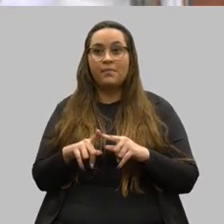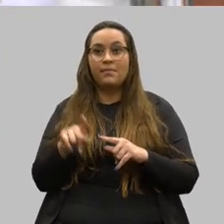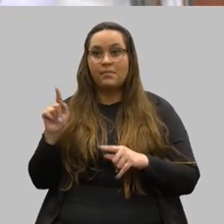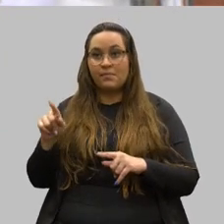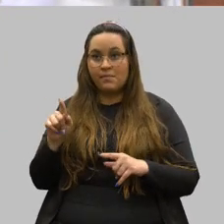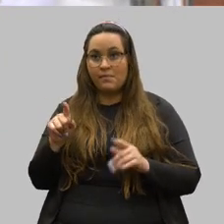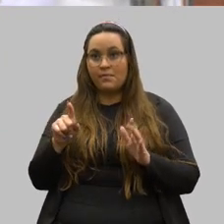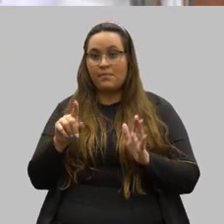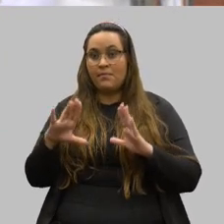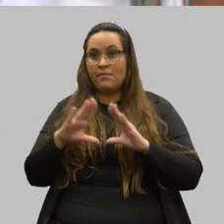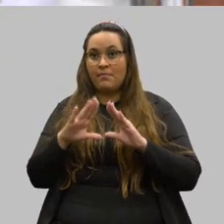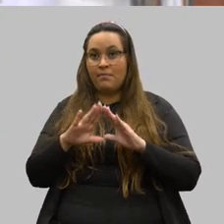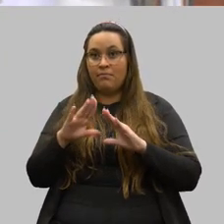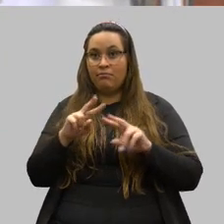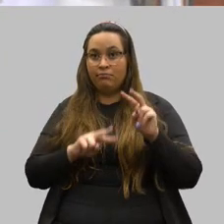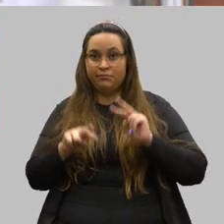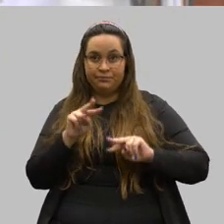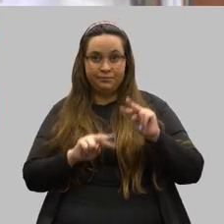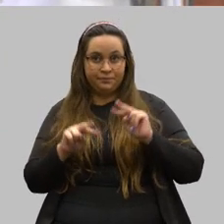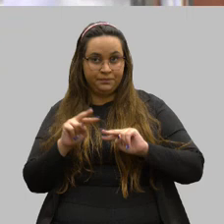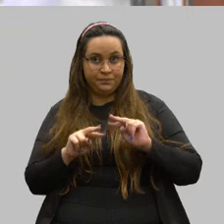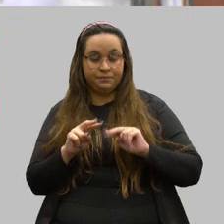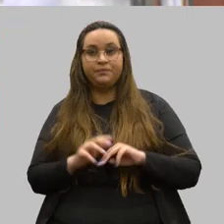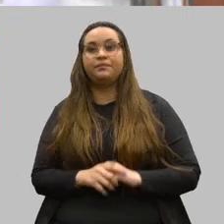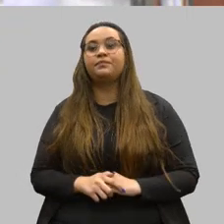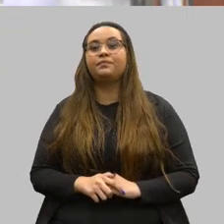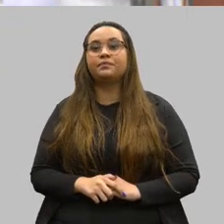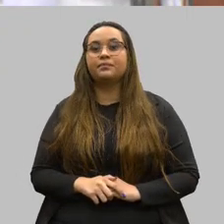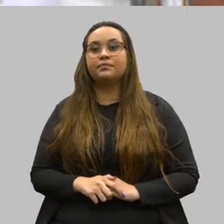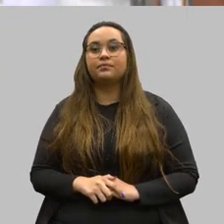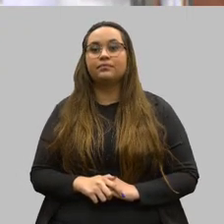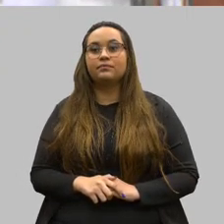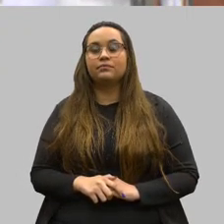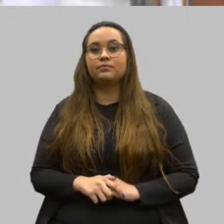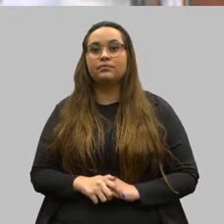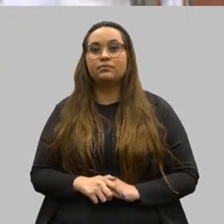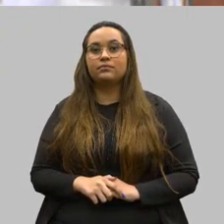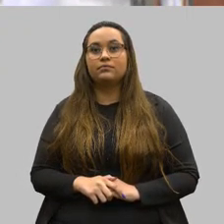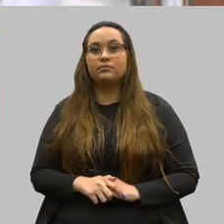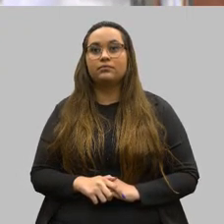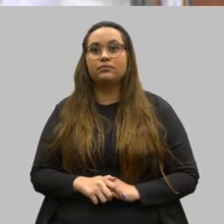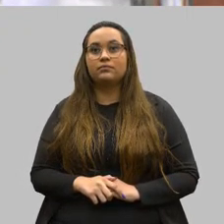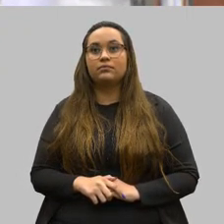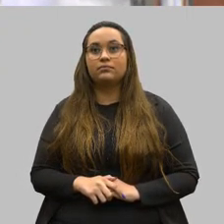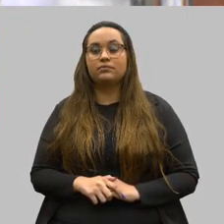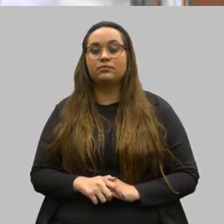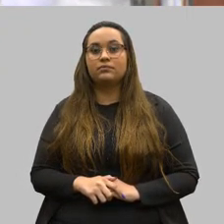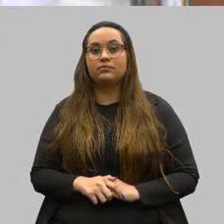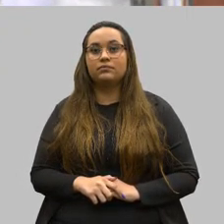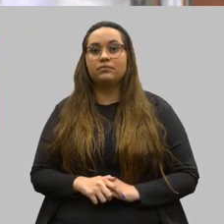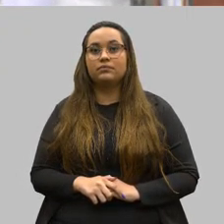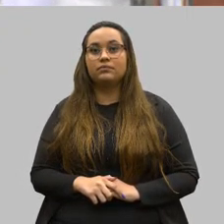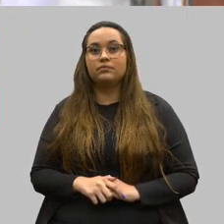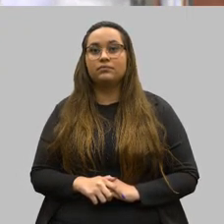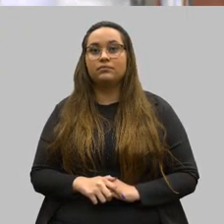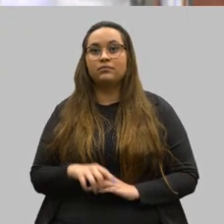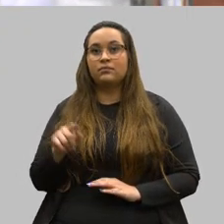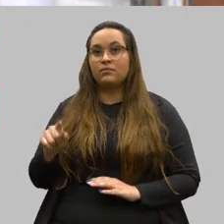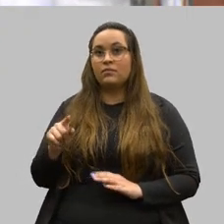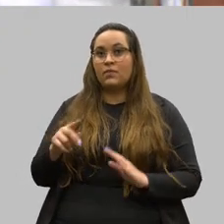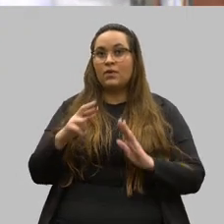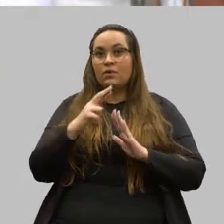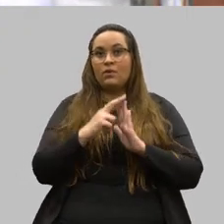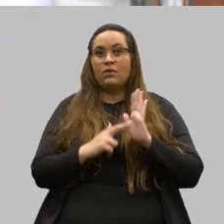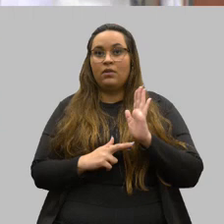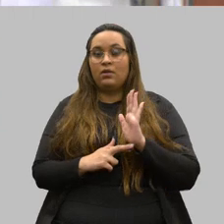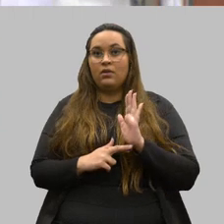fiscala seja encaminhado para a comissão de Segurança Pública por parte do Bombeiros Militar eh o laudo o documento